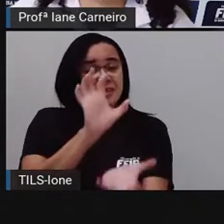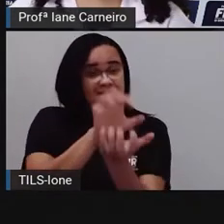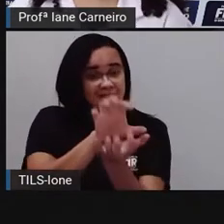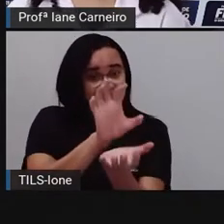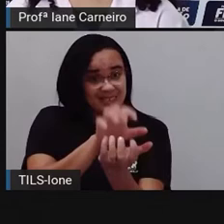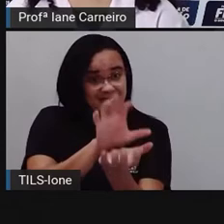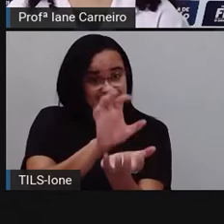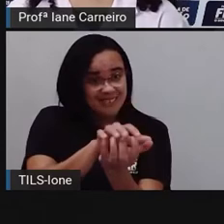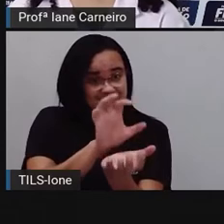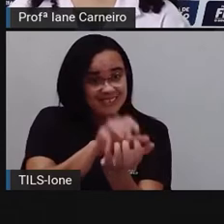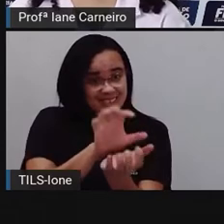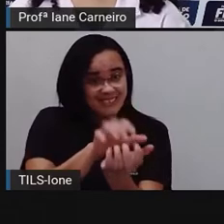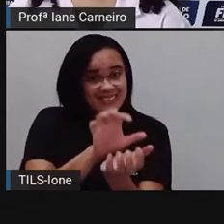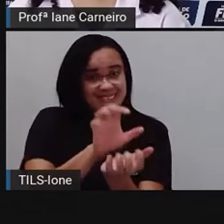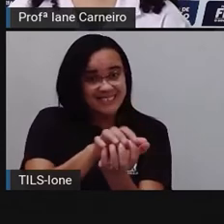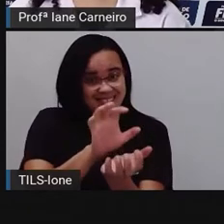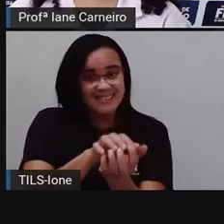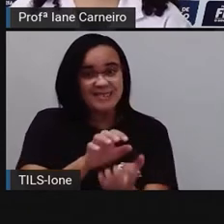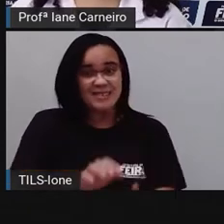jacaré,